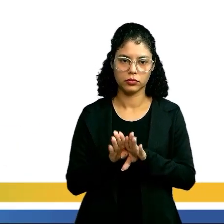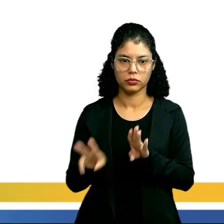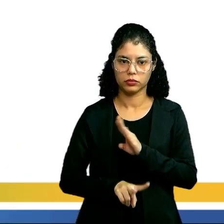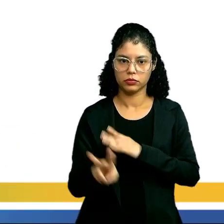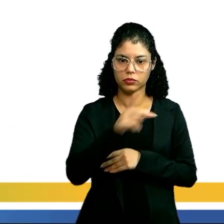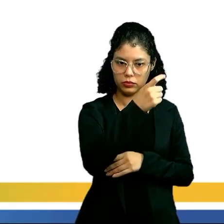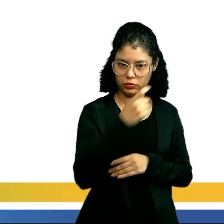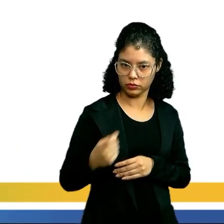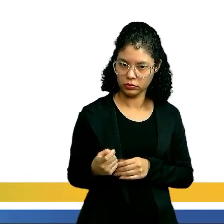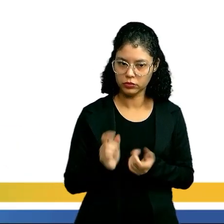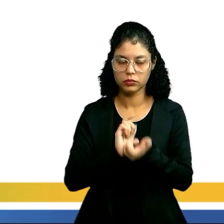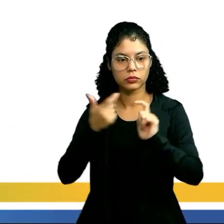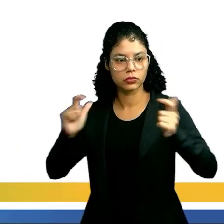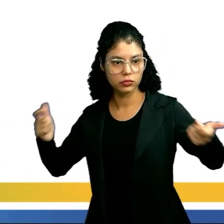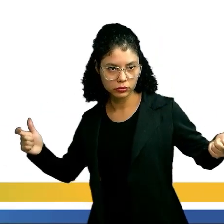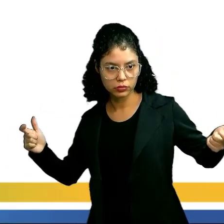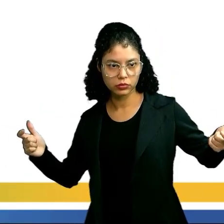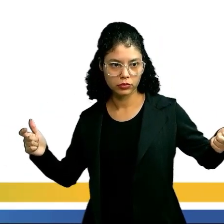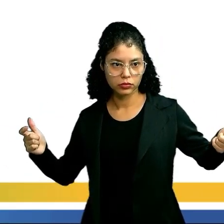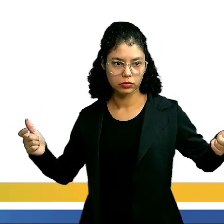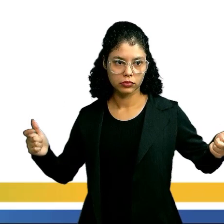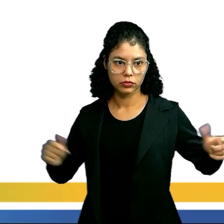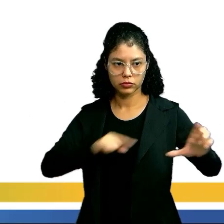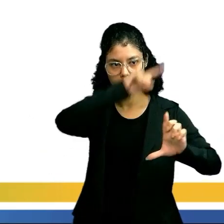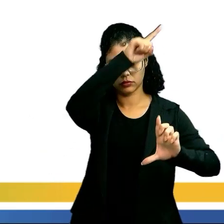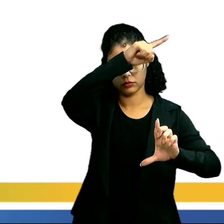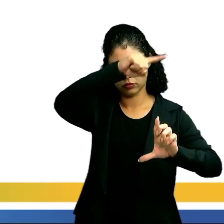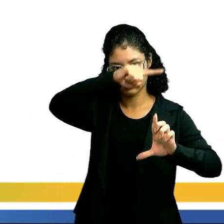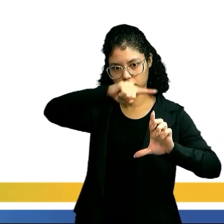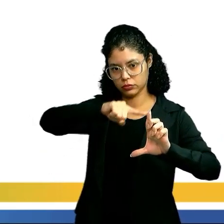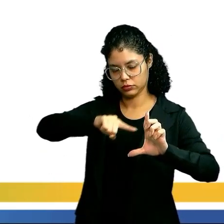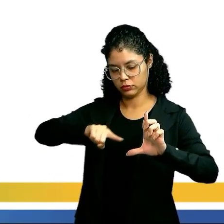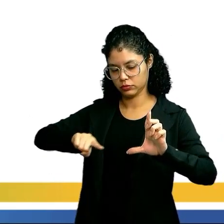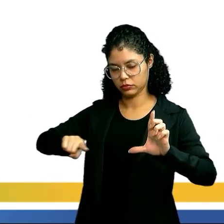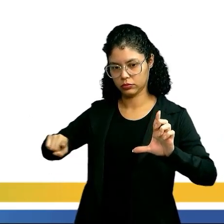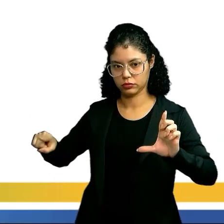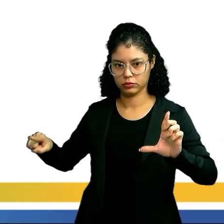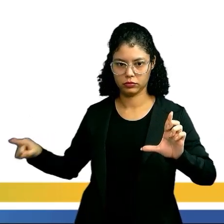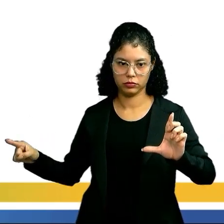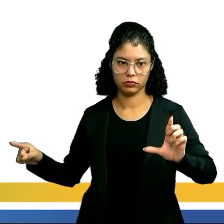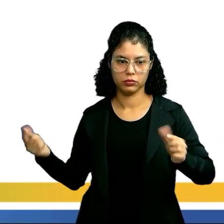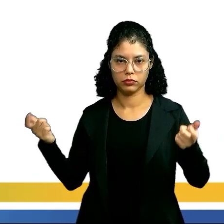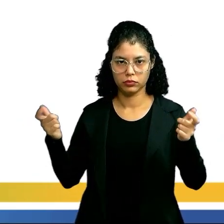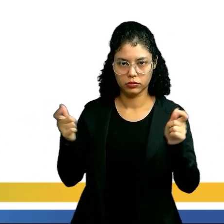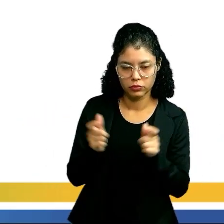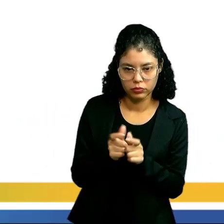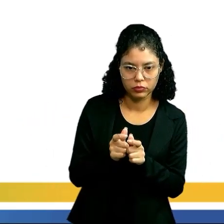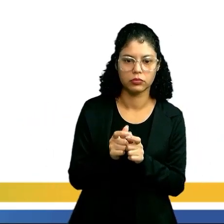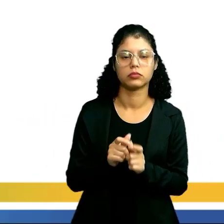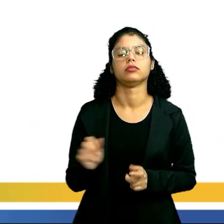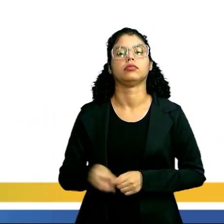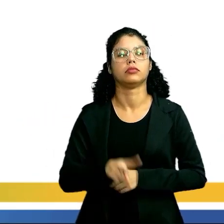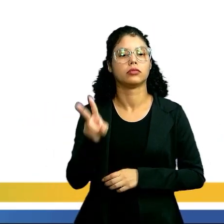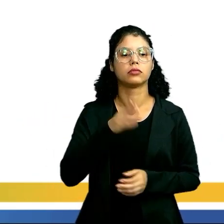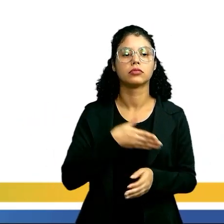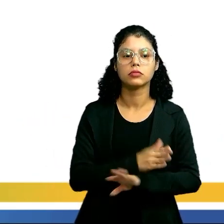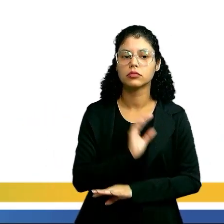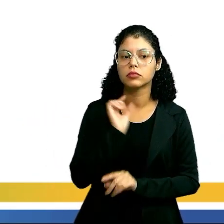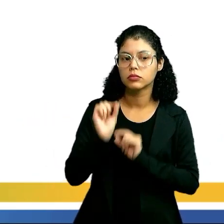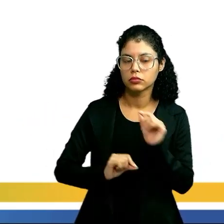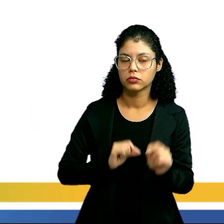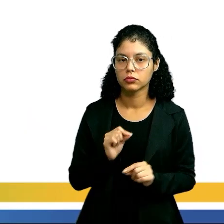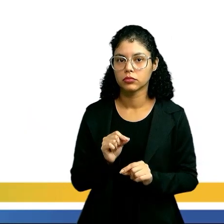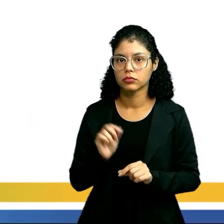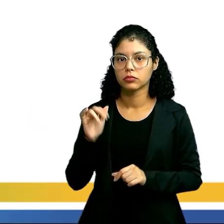Valores de x aumentando e ela vem de lá, ó. E ela começa a diminuir. E aonde é que ela vai passar aqui no